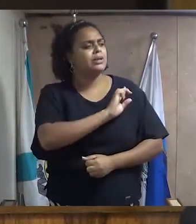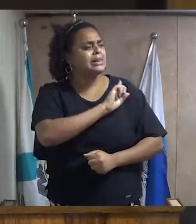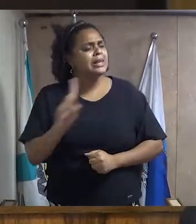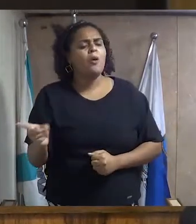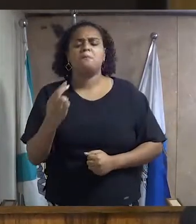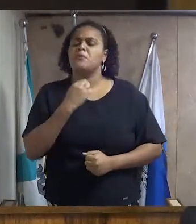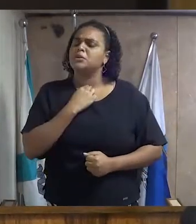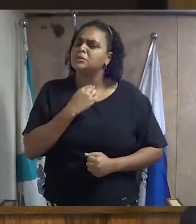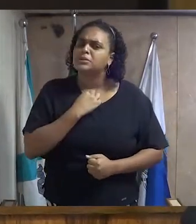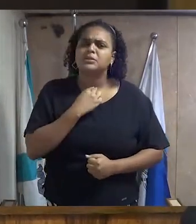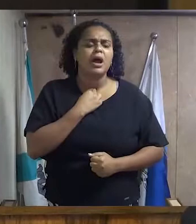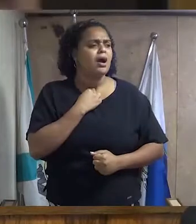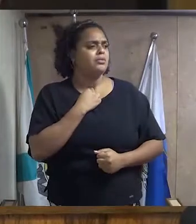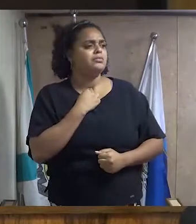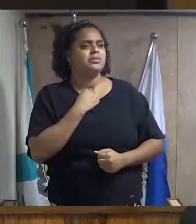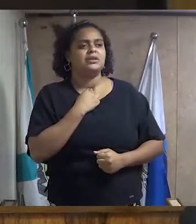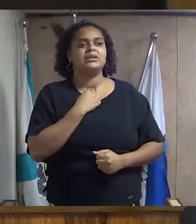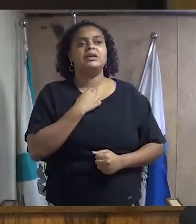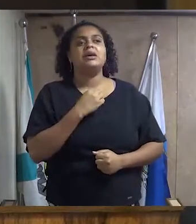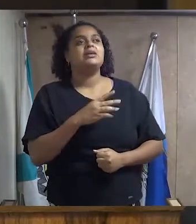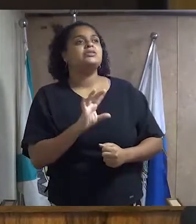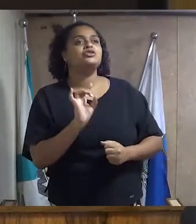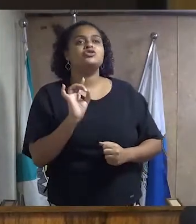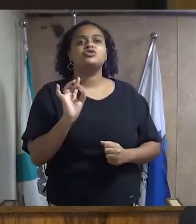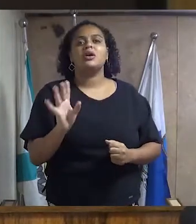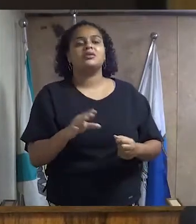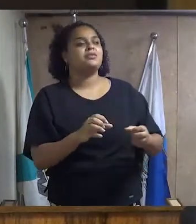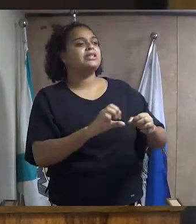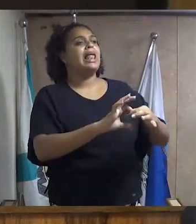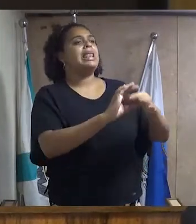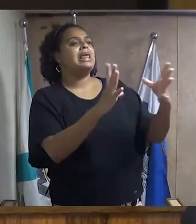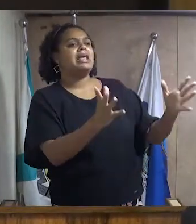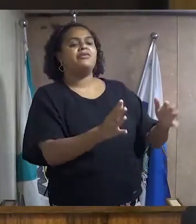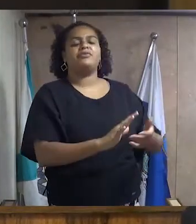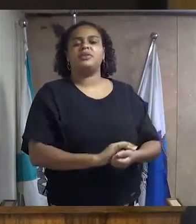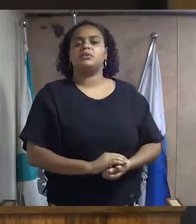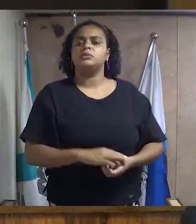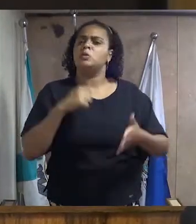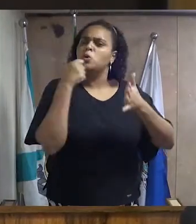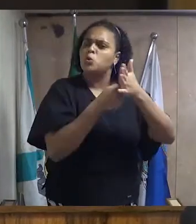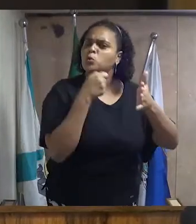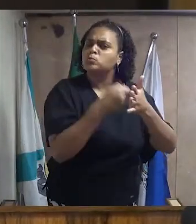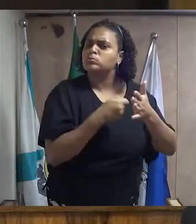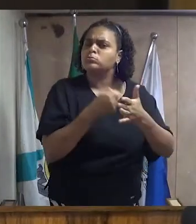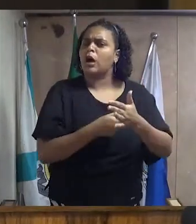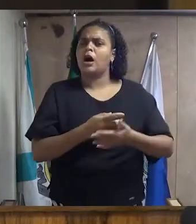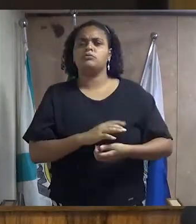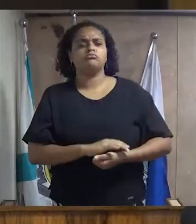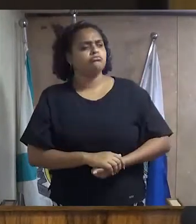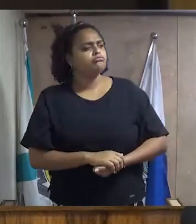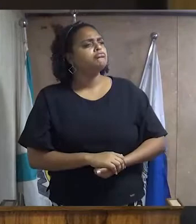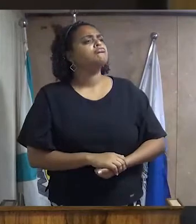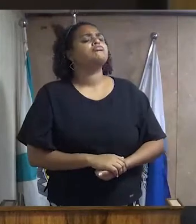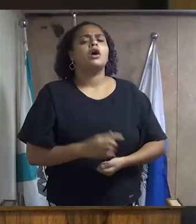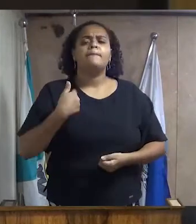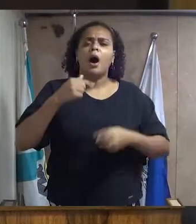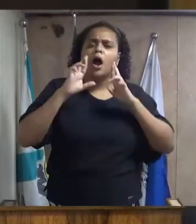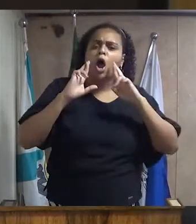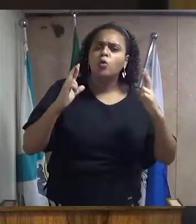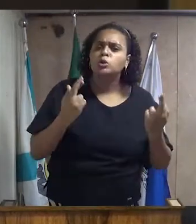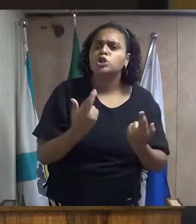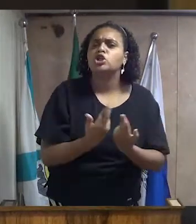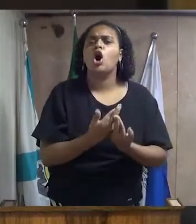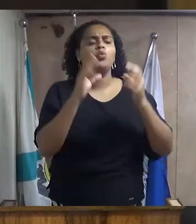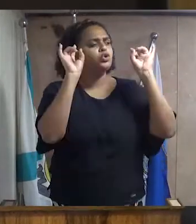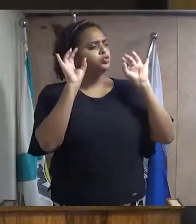isso acontecer de mão assim, beijada. Temos que lutar muito aqui nessa casa, com essa audiência pública,